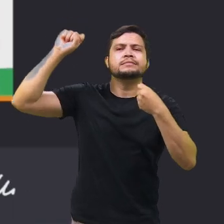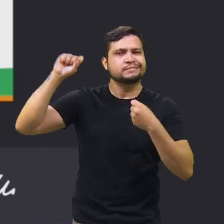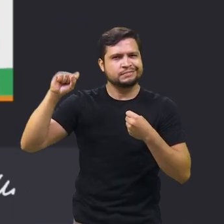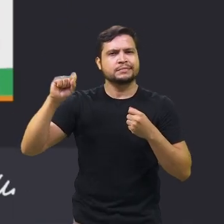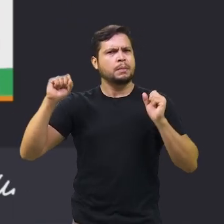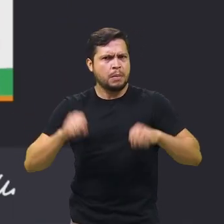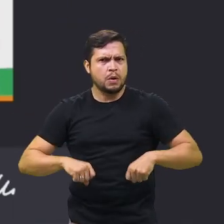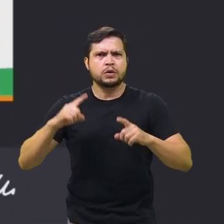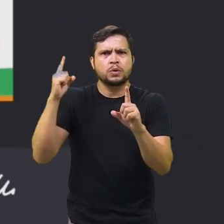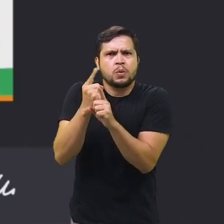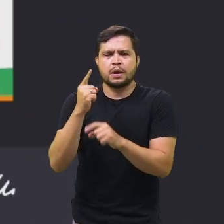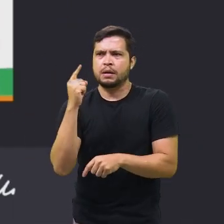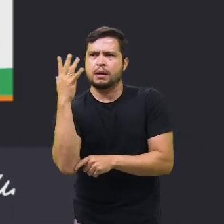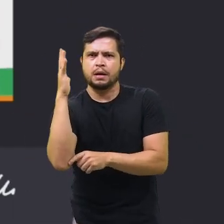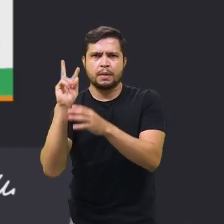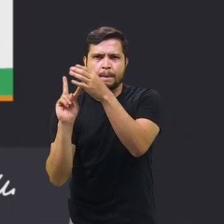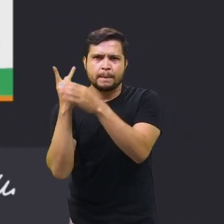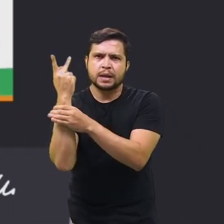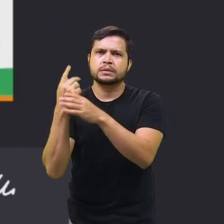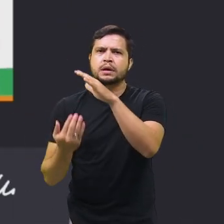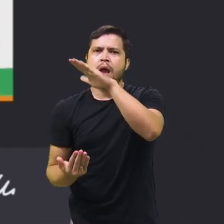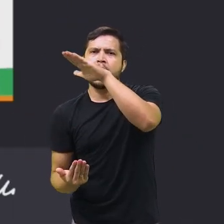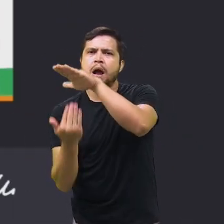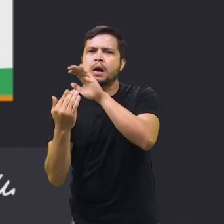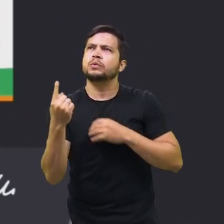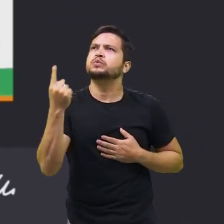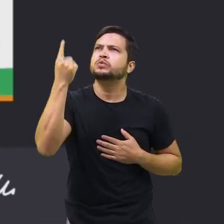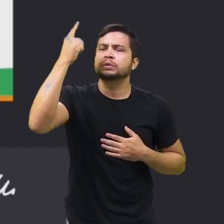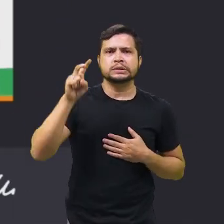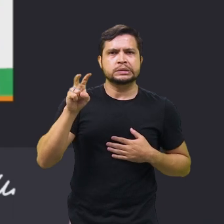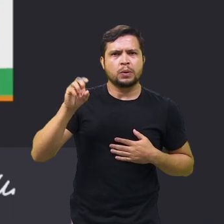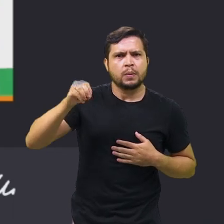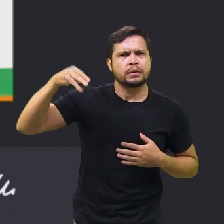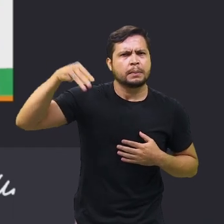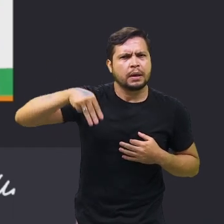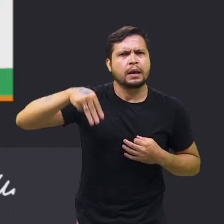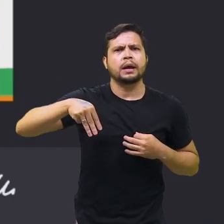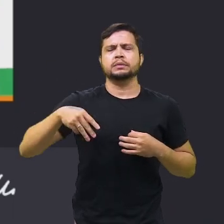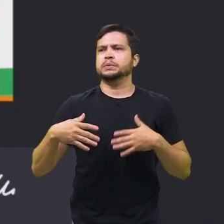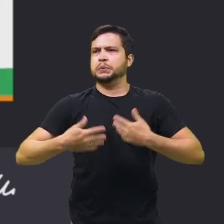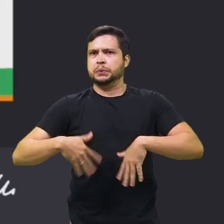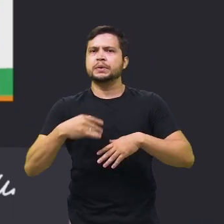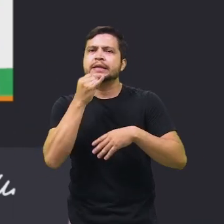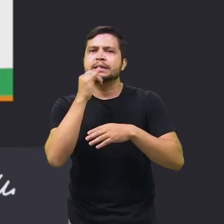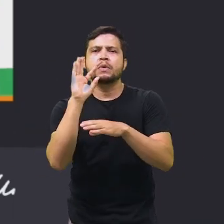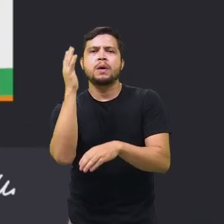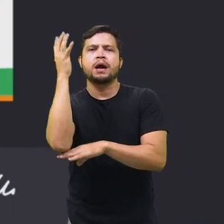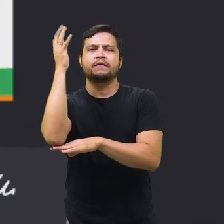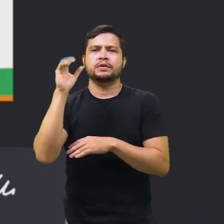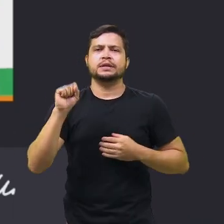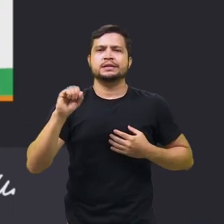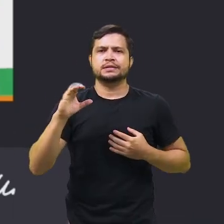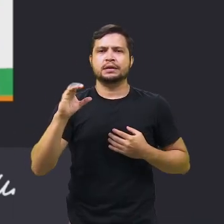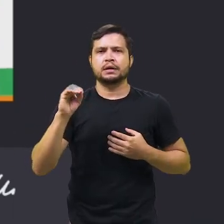gigantesco. A gente às vezes tem gimnospermas que vão chegar aí até 50 metros de altura, como as grandes sequoias ali